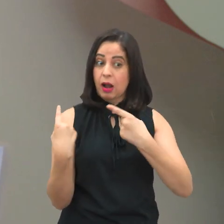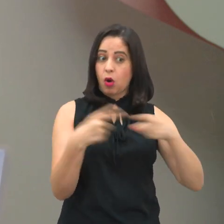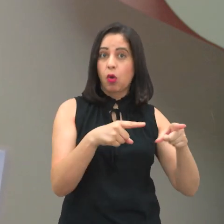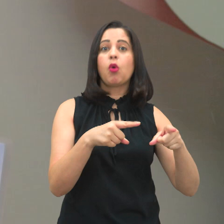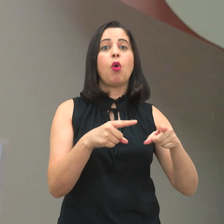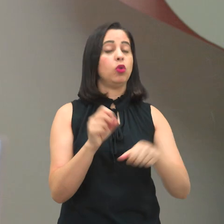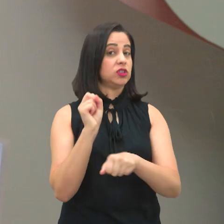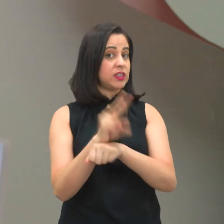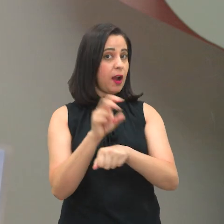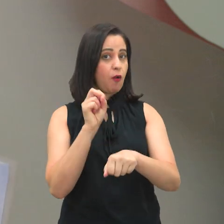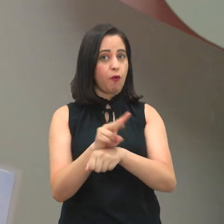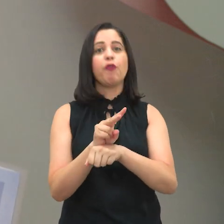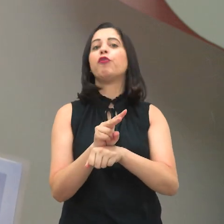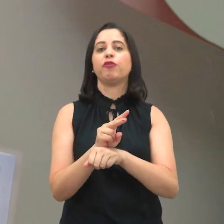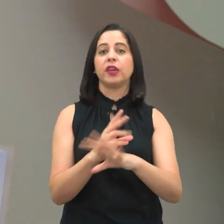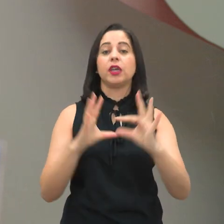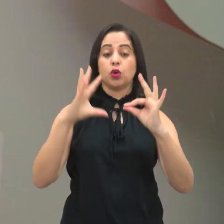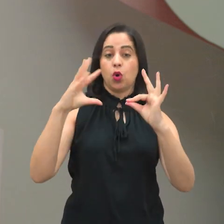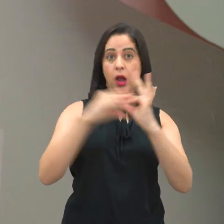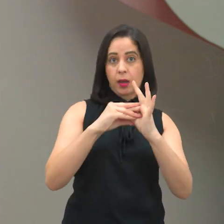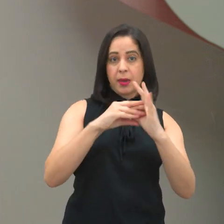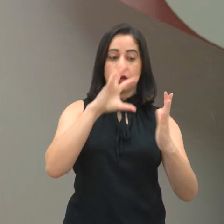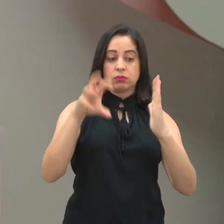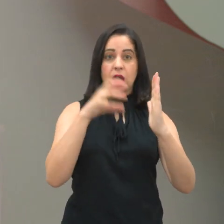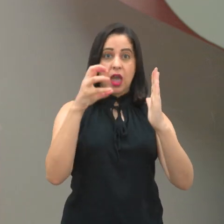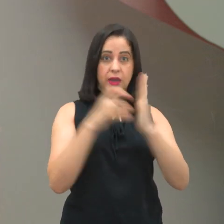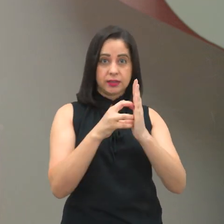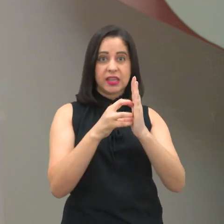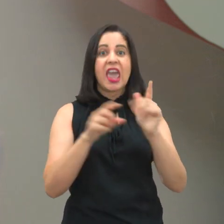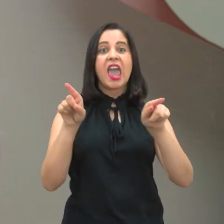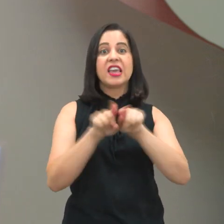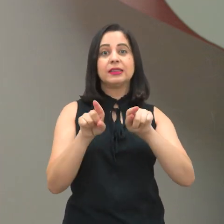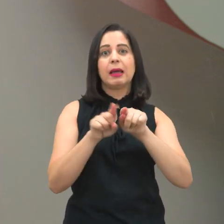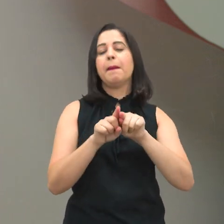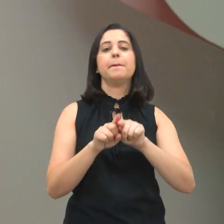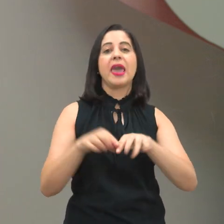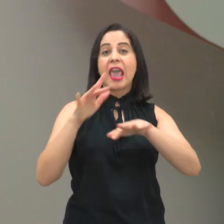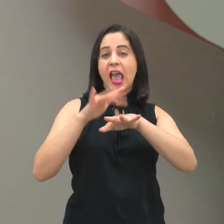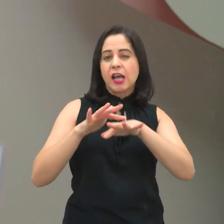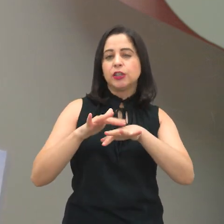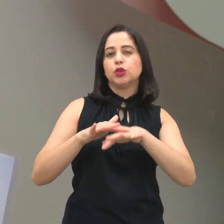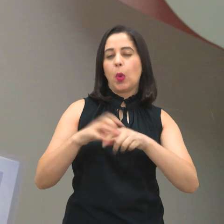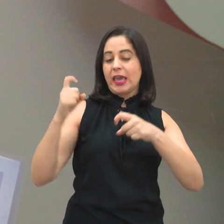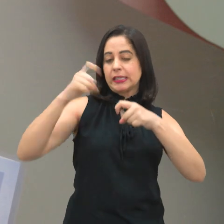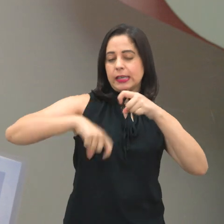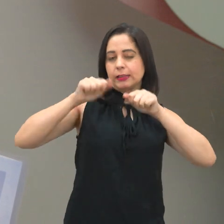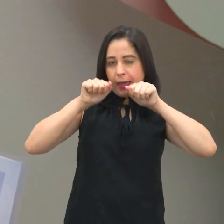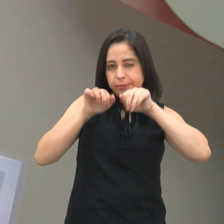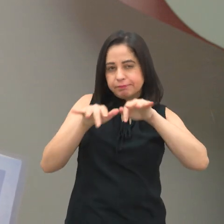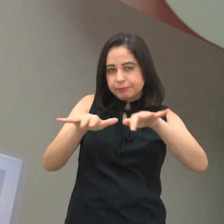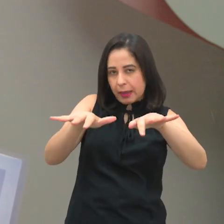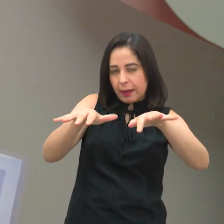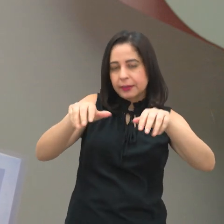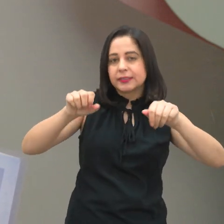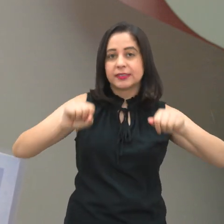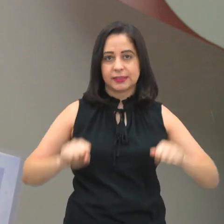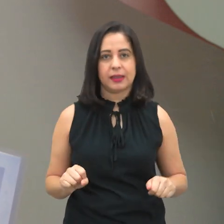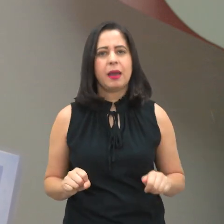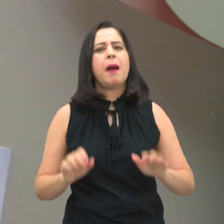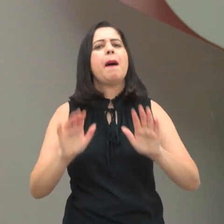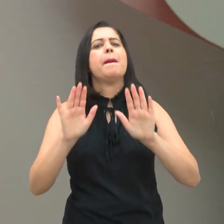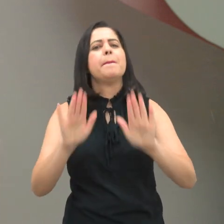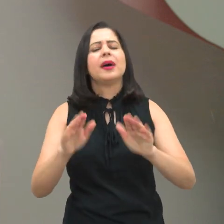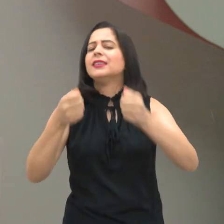luta contra o vírus HIV, a AIDS e outras IST, que são as infecções sexualmente